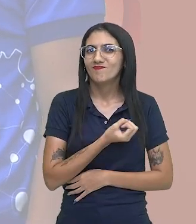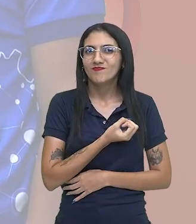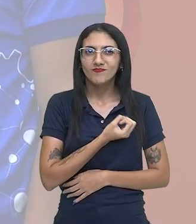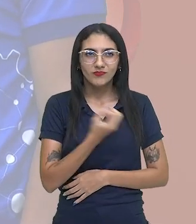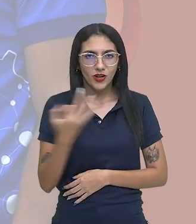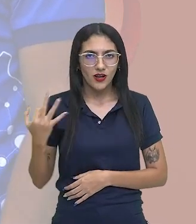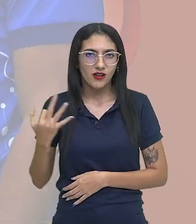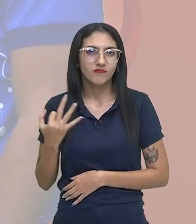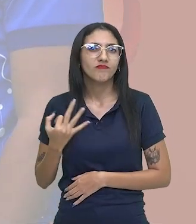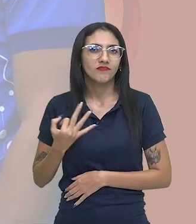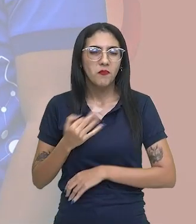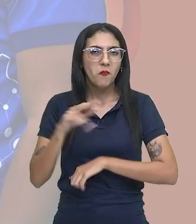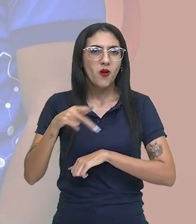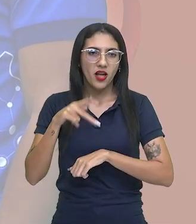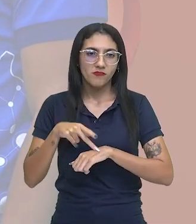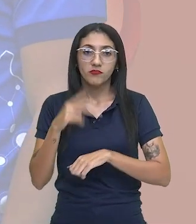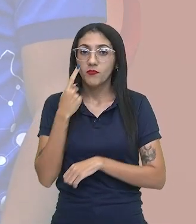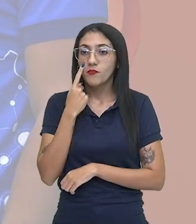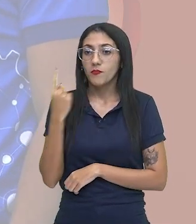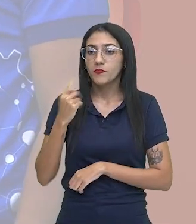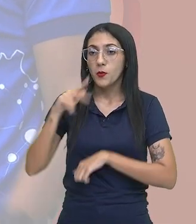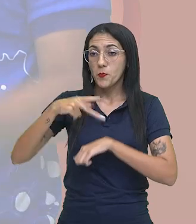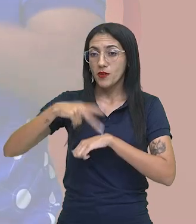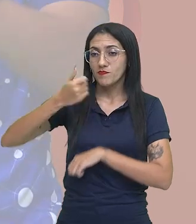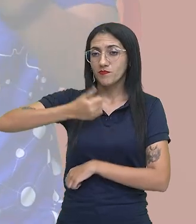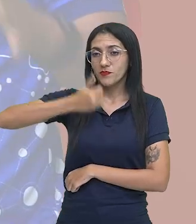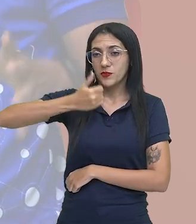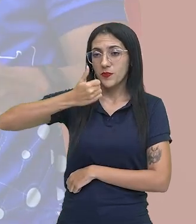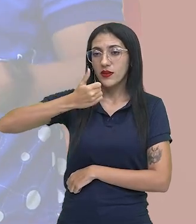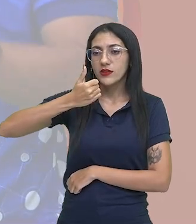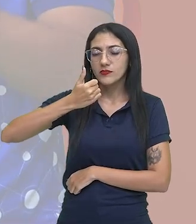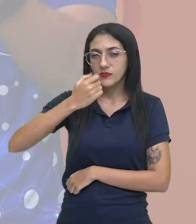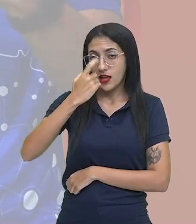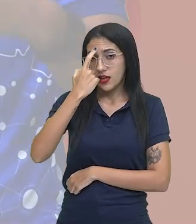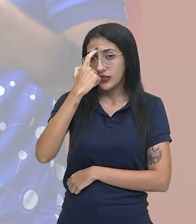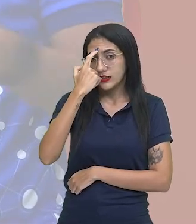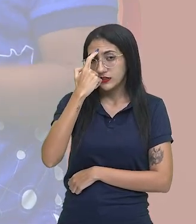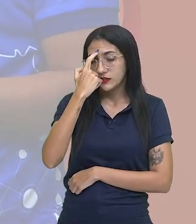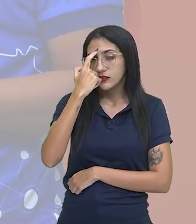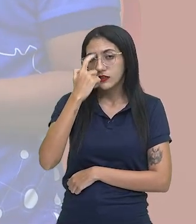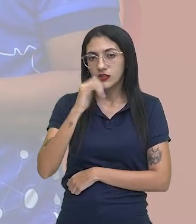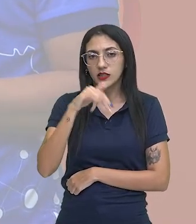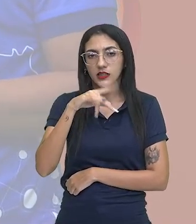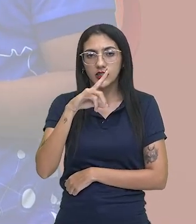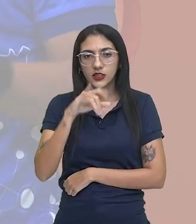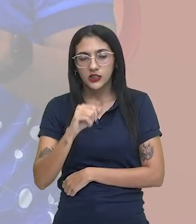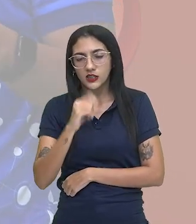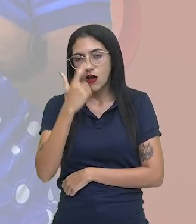mesmo país, né? A Índia, atualmente, né, período recente,